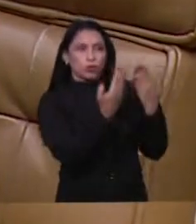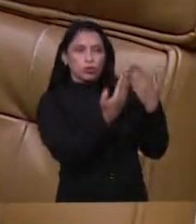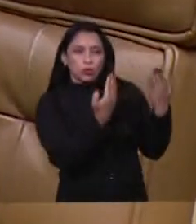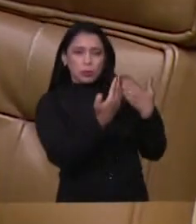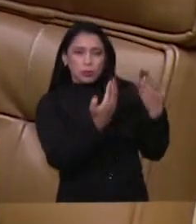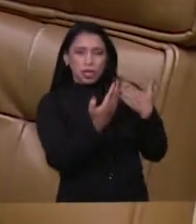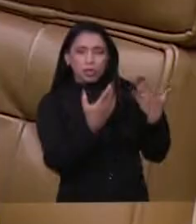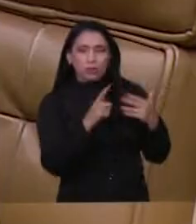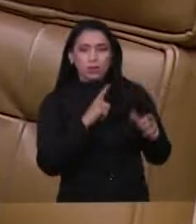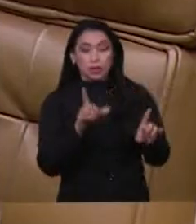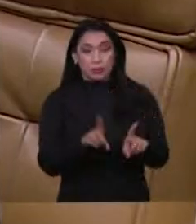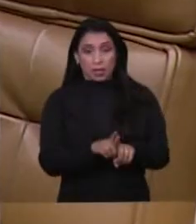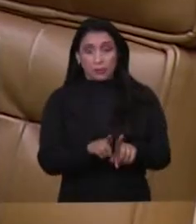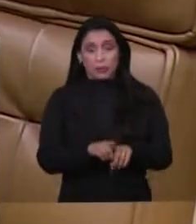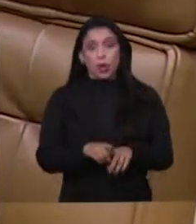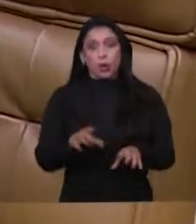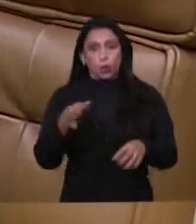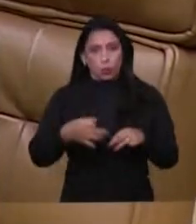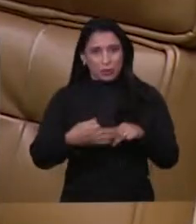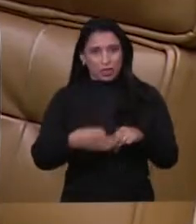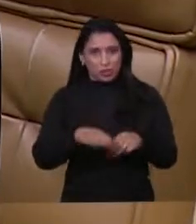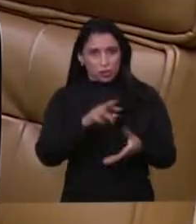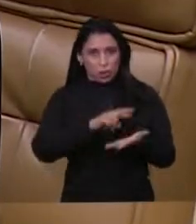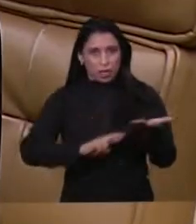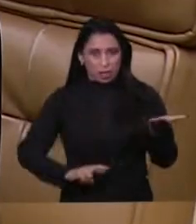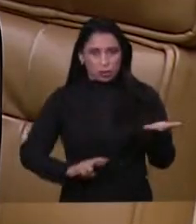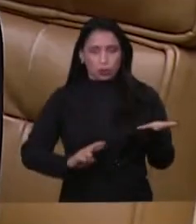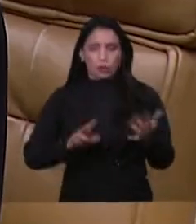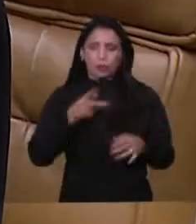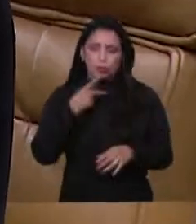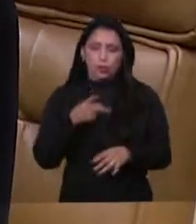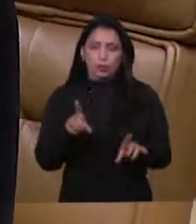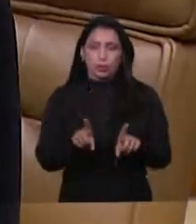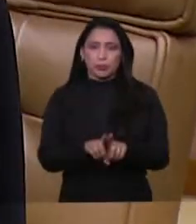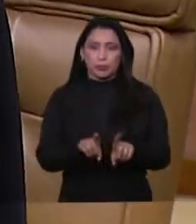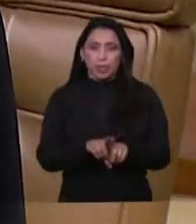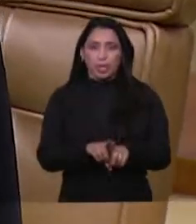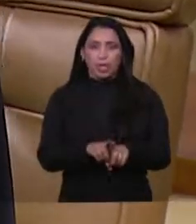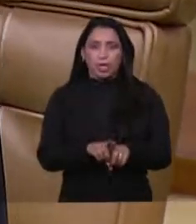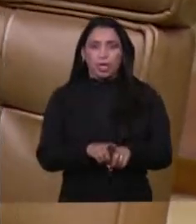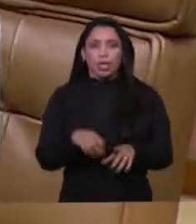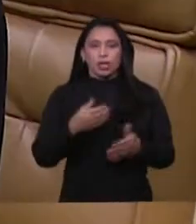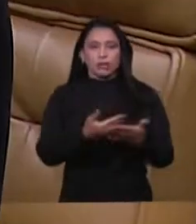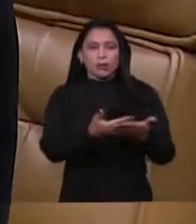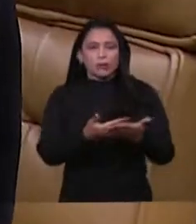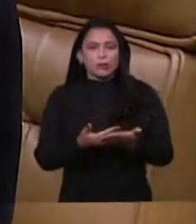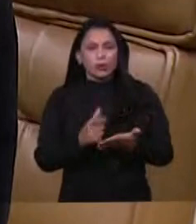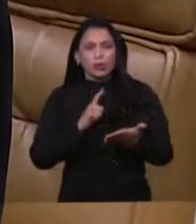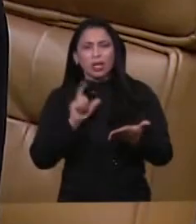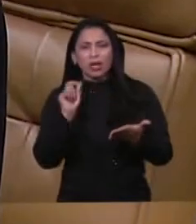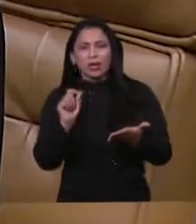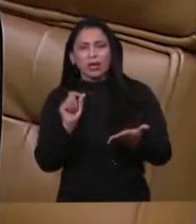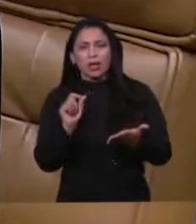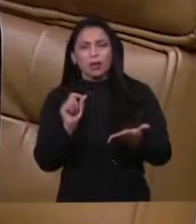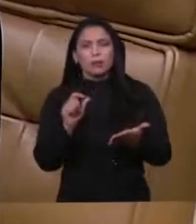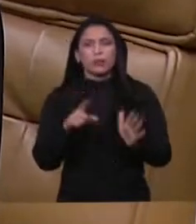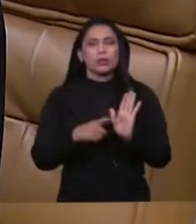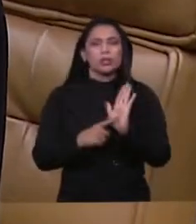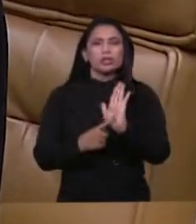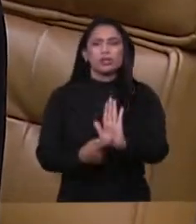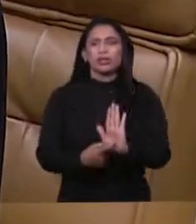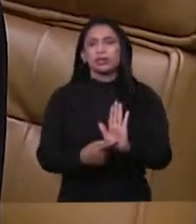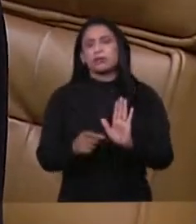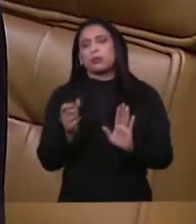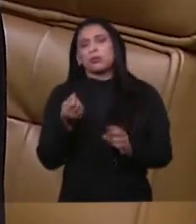já exposto pelo eminente ministro relator, tal arguição foi apresentada de forma extemporânea e, para além disso, entendo não terem